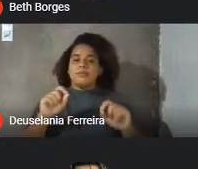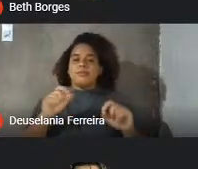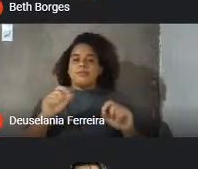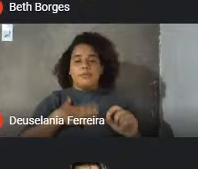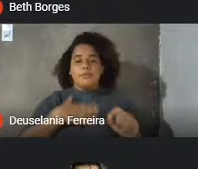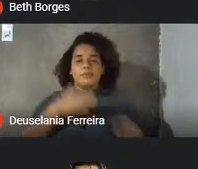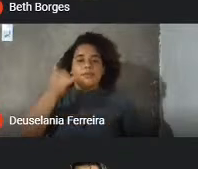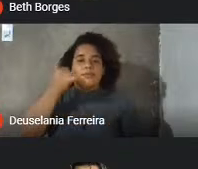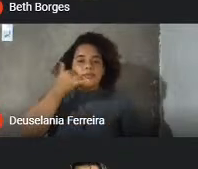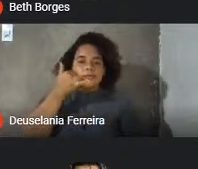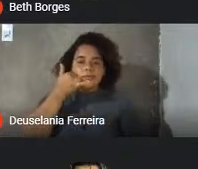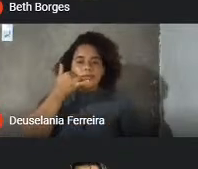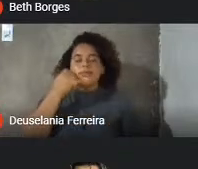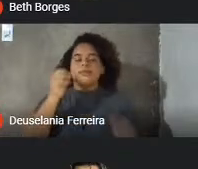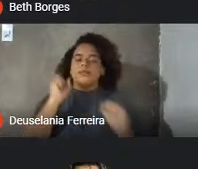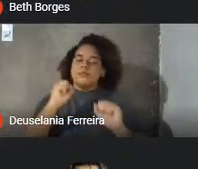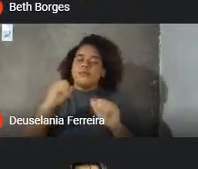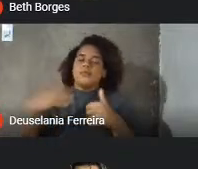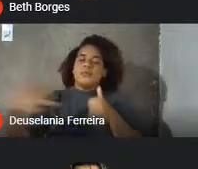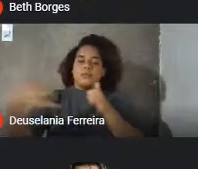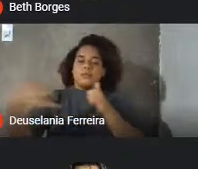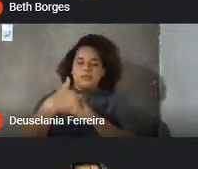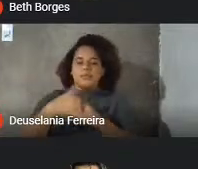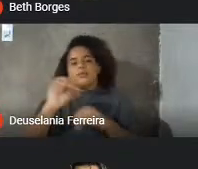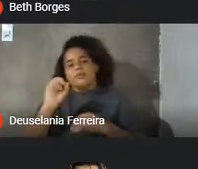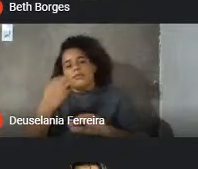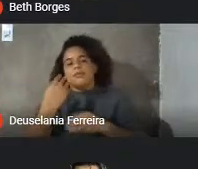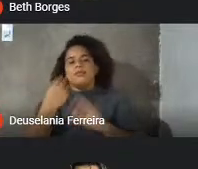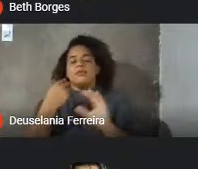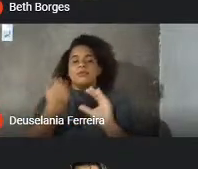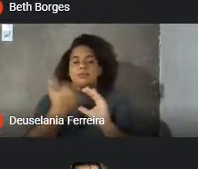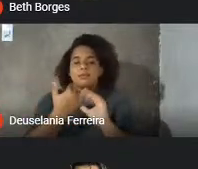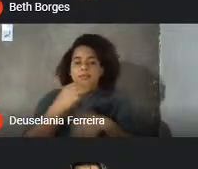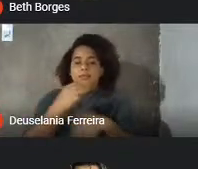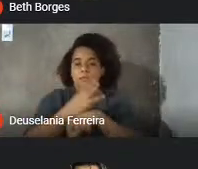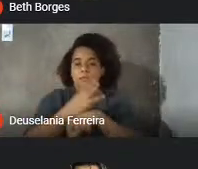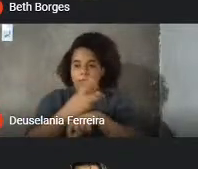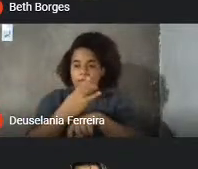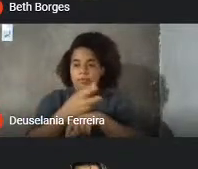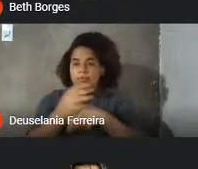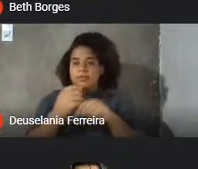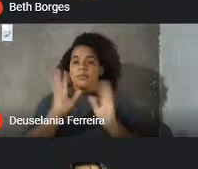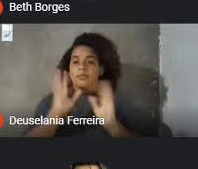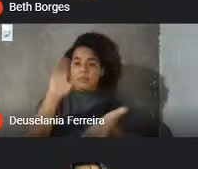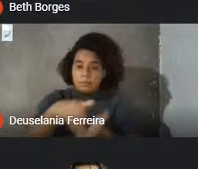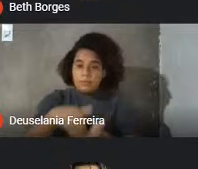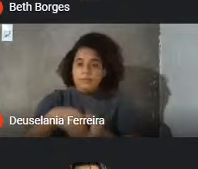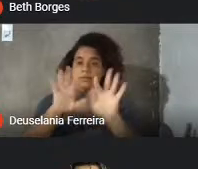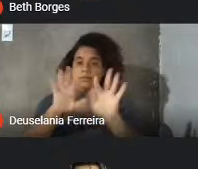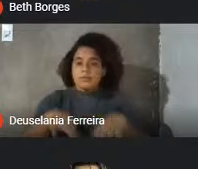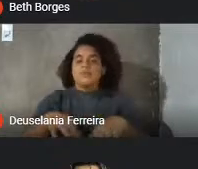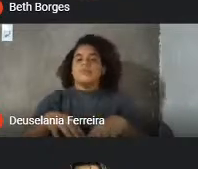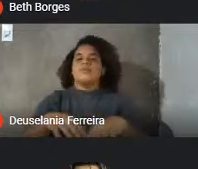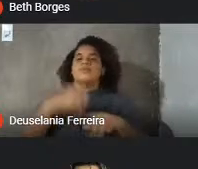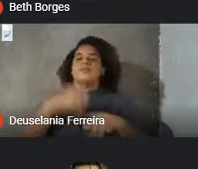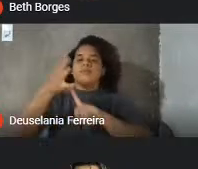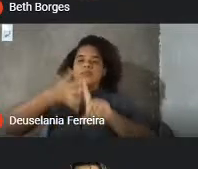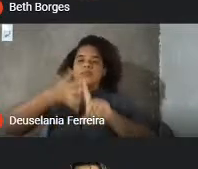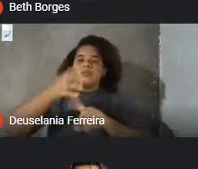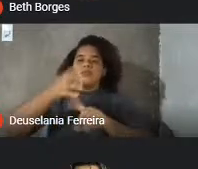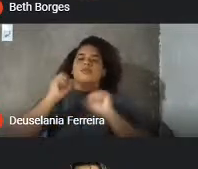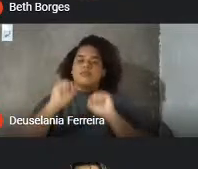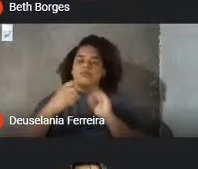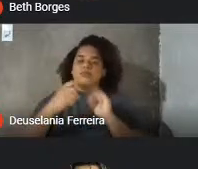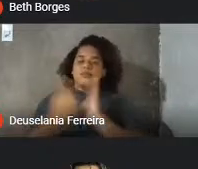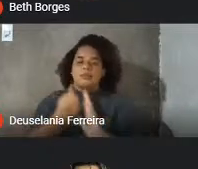telefone para tirar qualquer dúvida, tá? Que vai estar aí no final da palestra para vocês pegarem. Tá bom? Pode